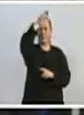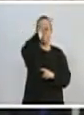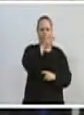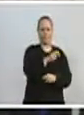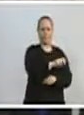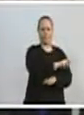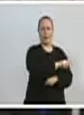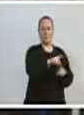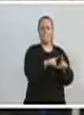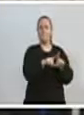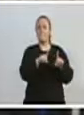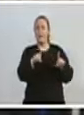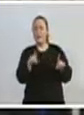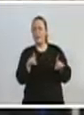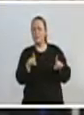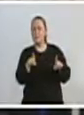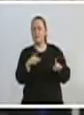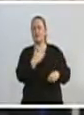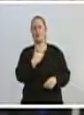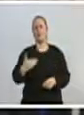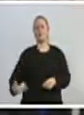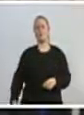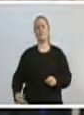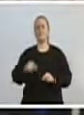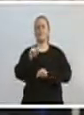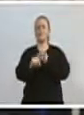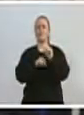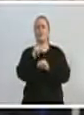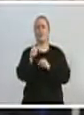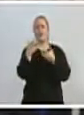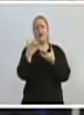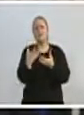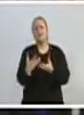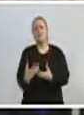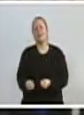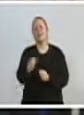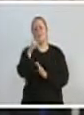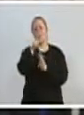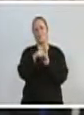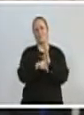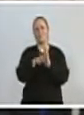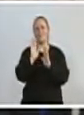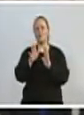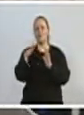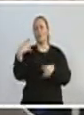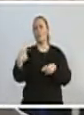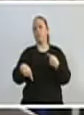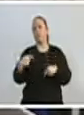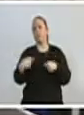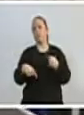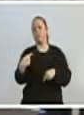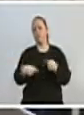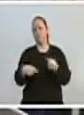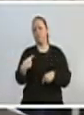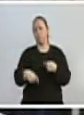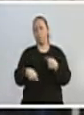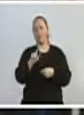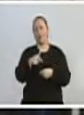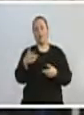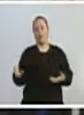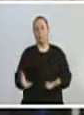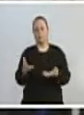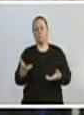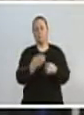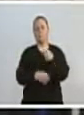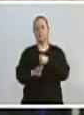que pelo menos o governo atenda um pleito e um projeto que foi altamente debatido nesta casa, se não me falha a memória, o projeto era de iniciativa do vereador